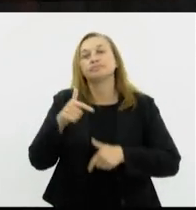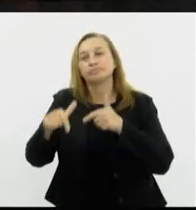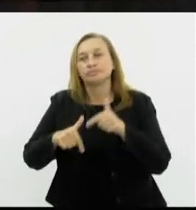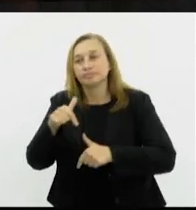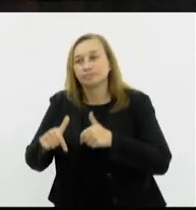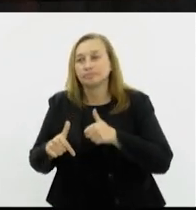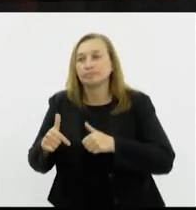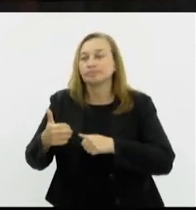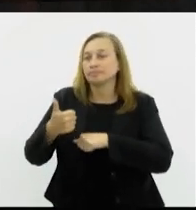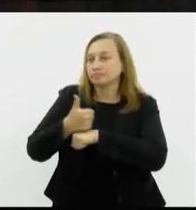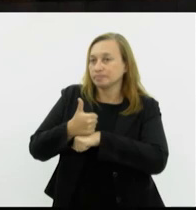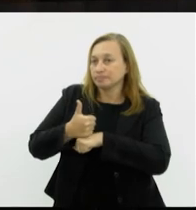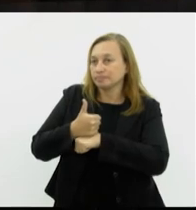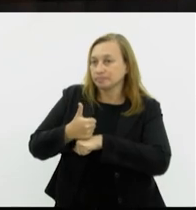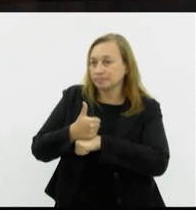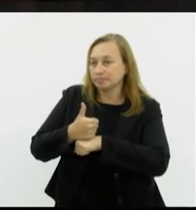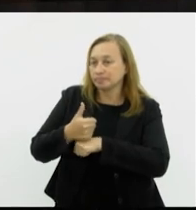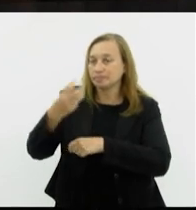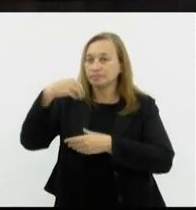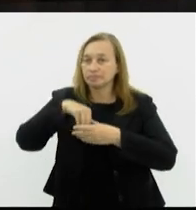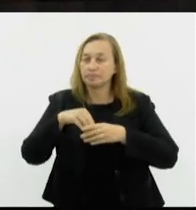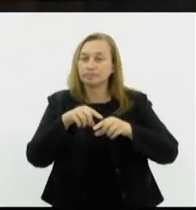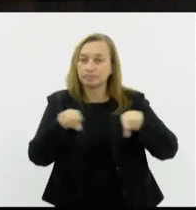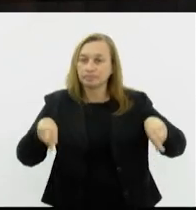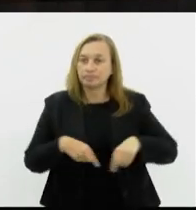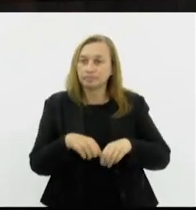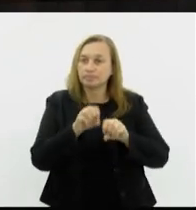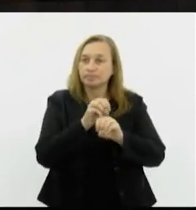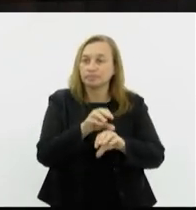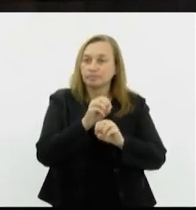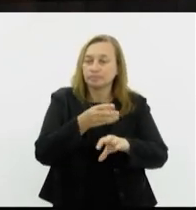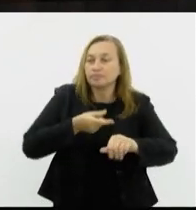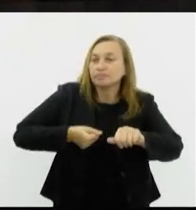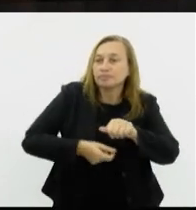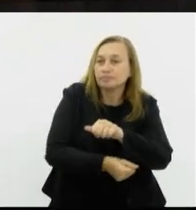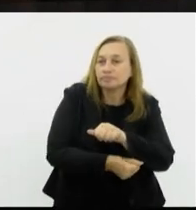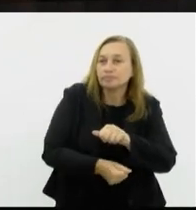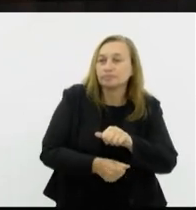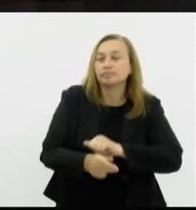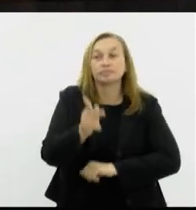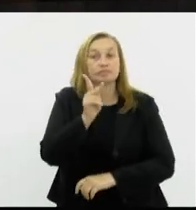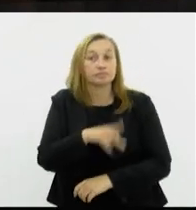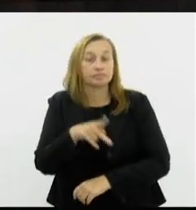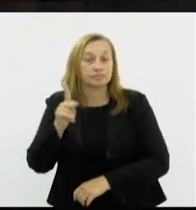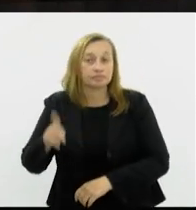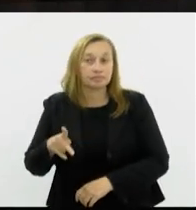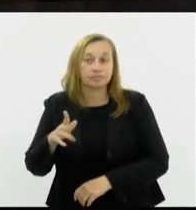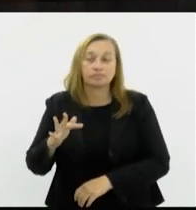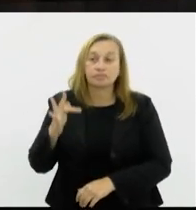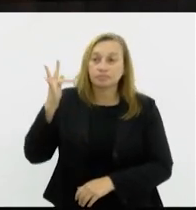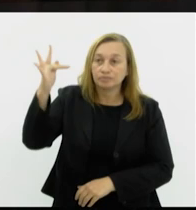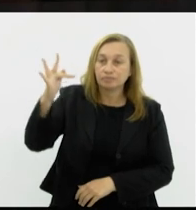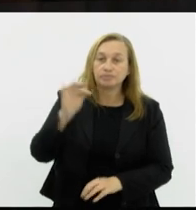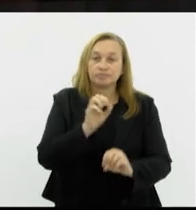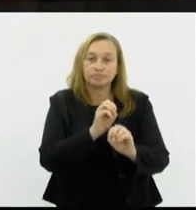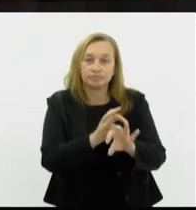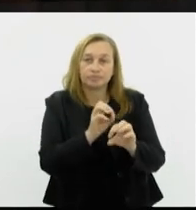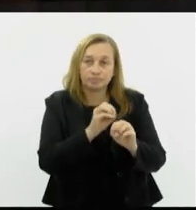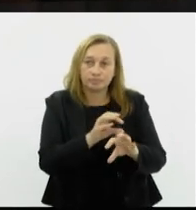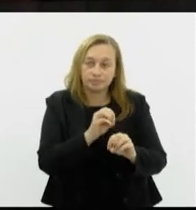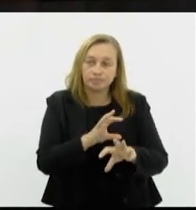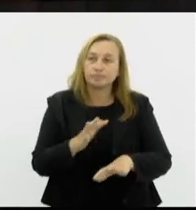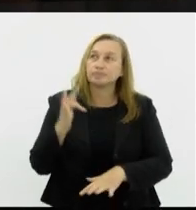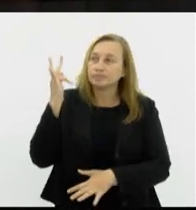desse professor em sala de aula. O investimento no professor é investimento no futuro da educação e